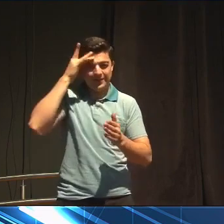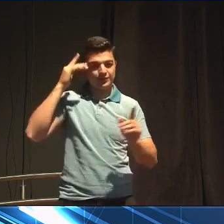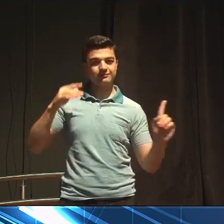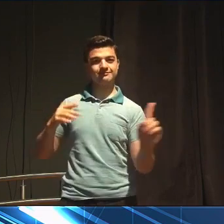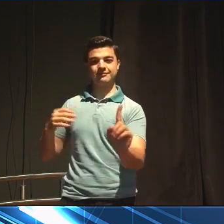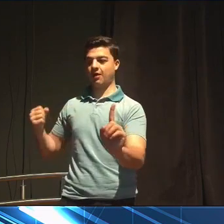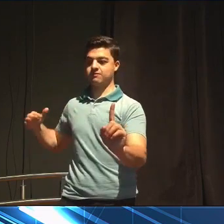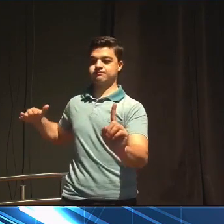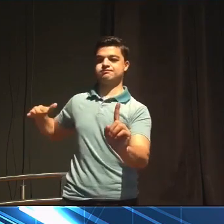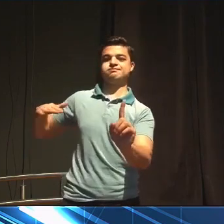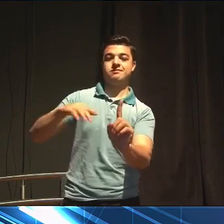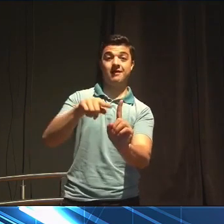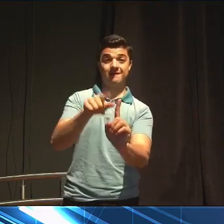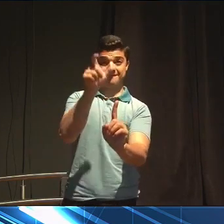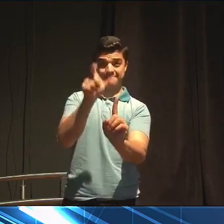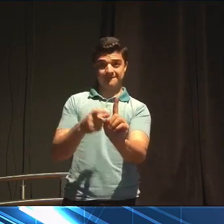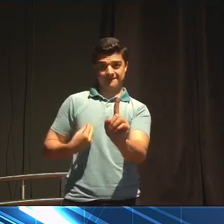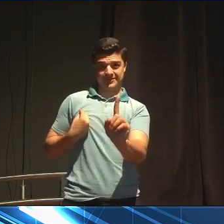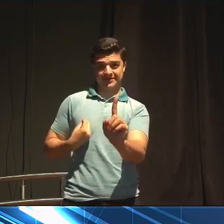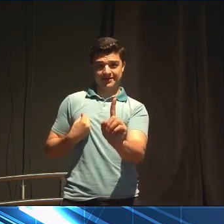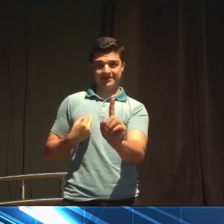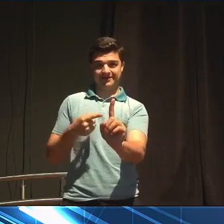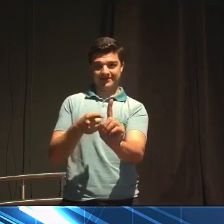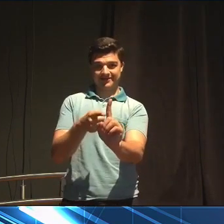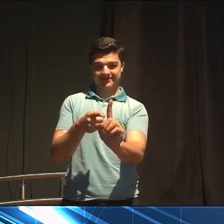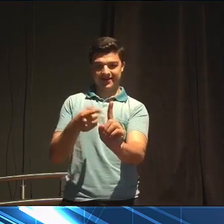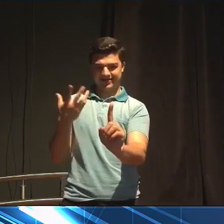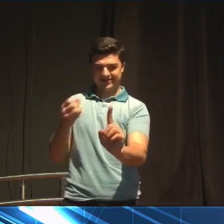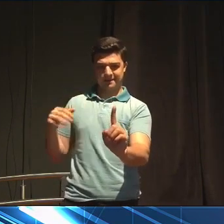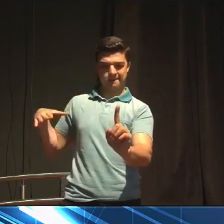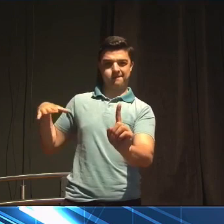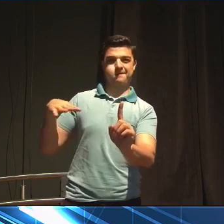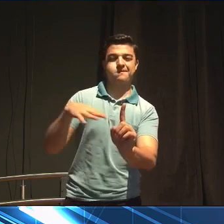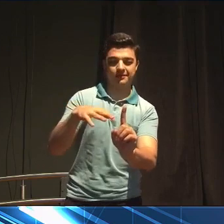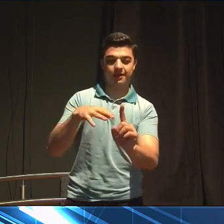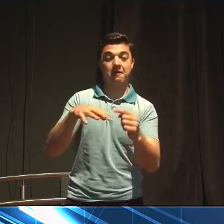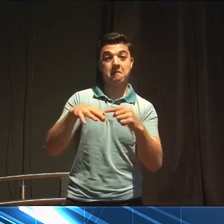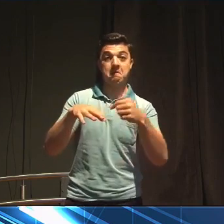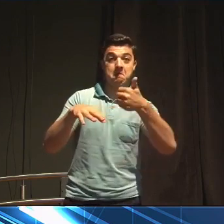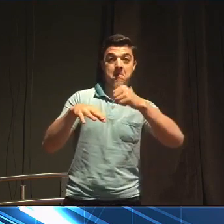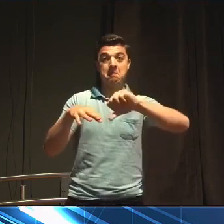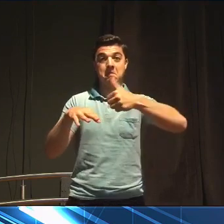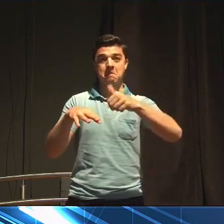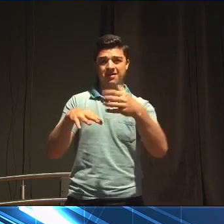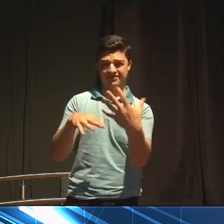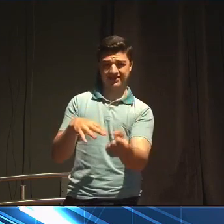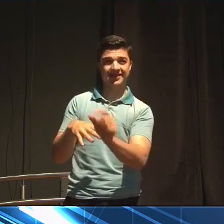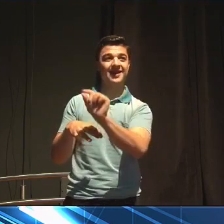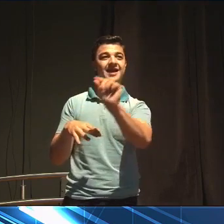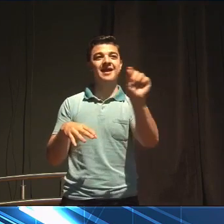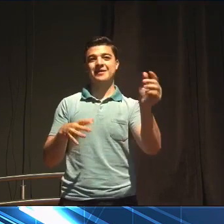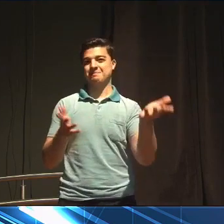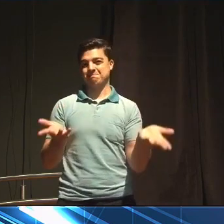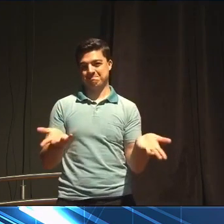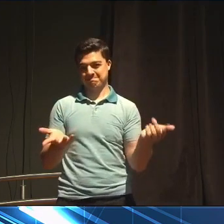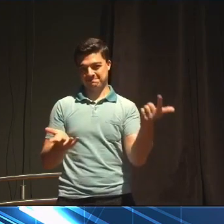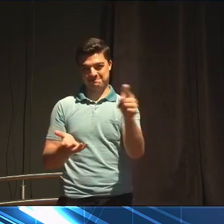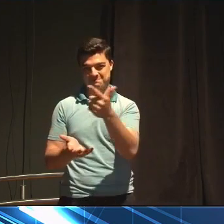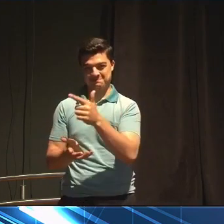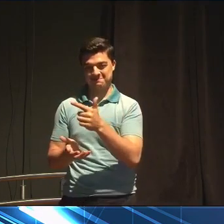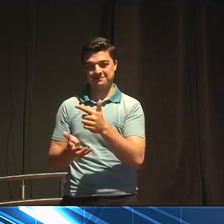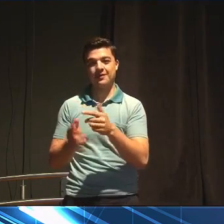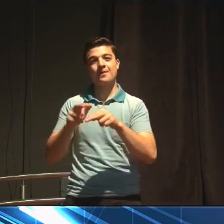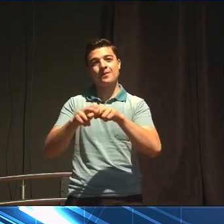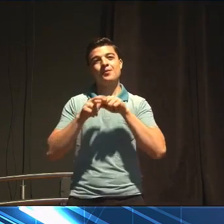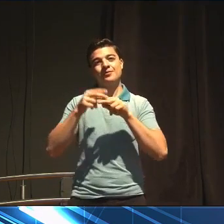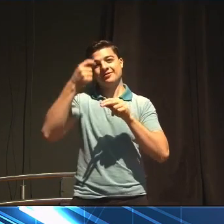mundo virtual a gente consegue, tem um ponto interessante, no mundo virtual, eu não tenho a limitação do tempo, porque eu consigo acelerar o tempo de